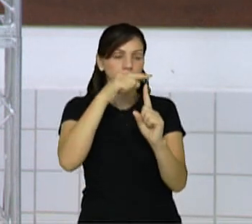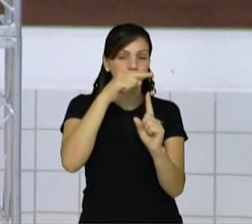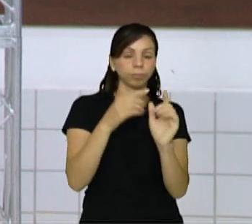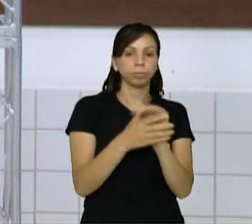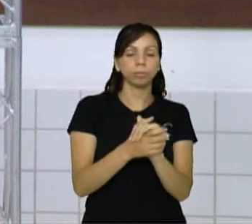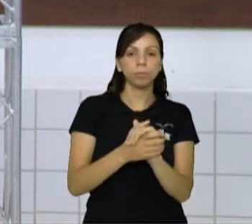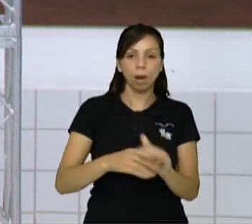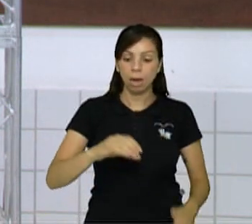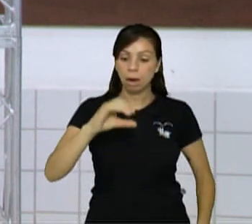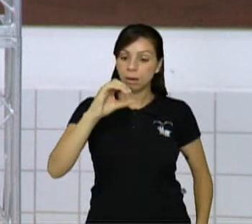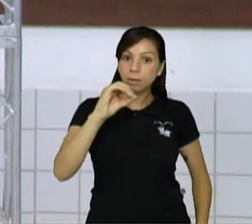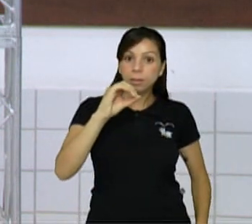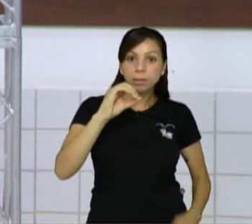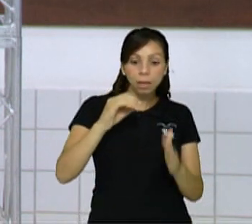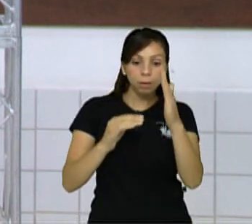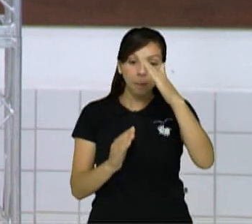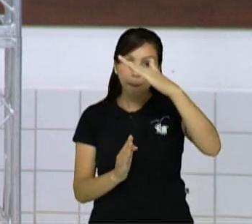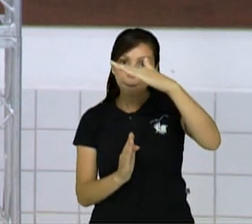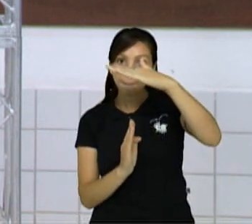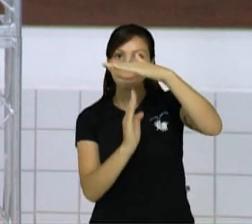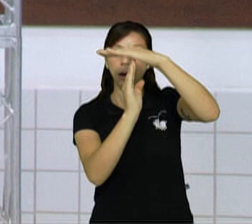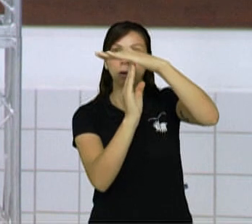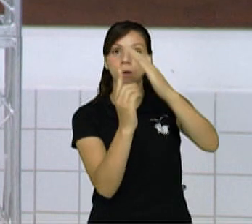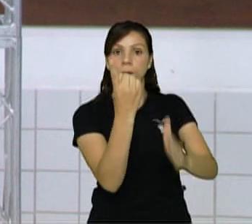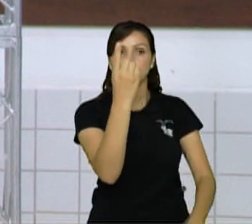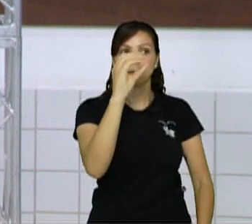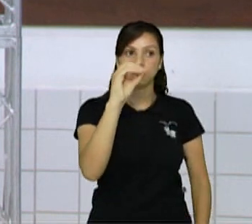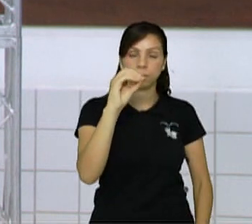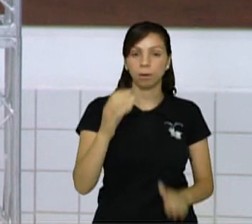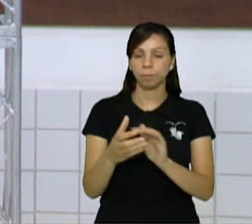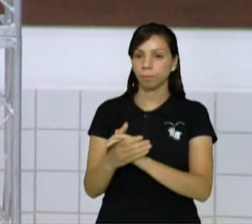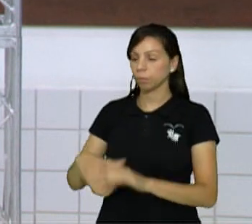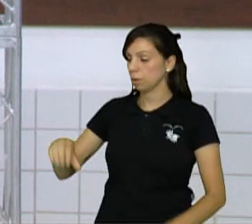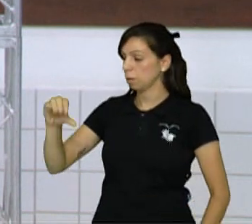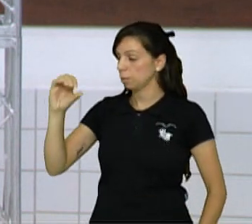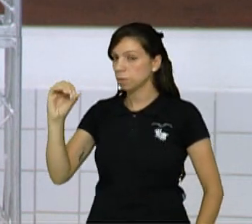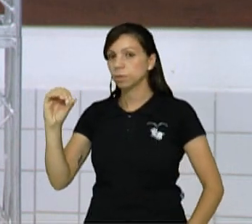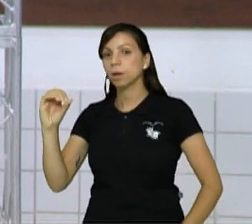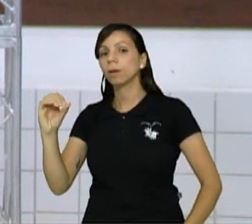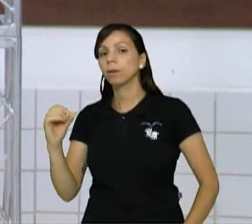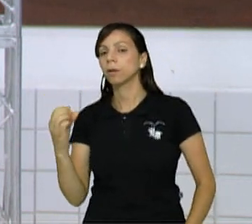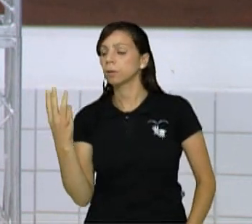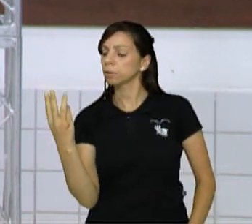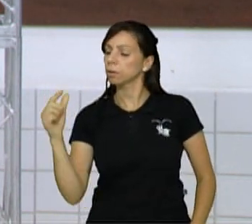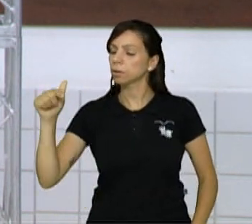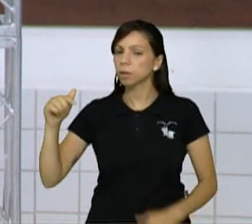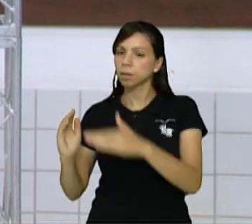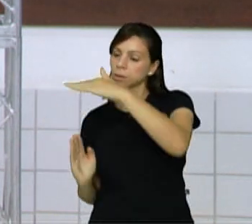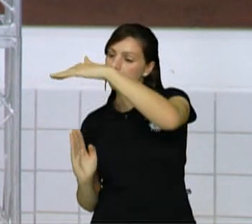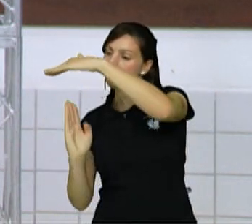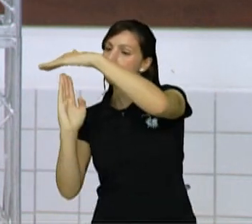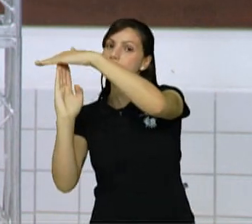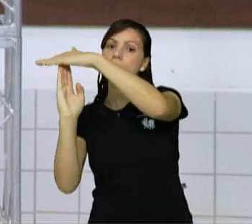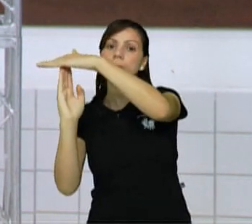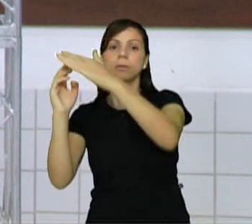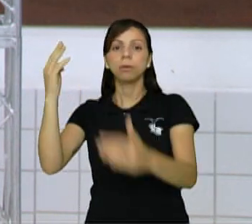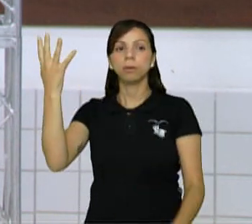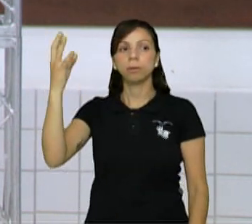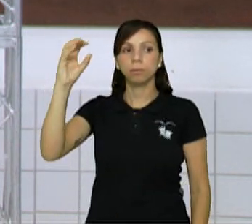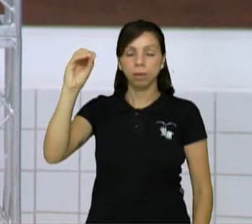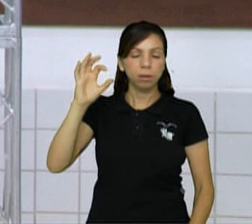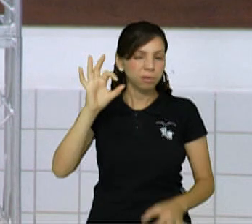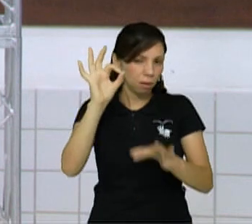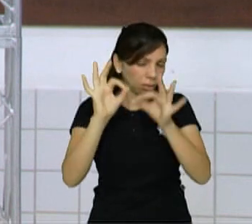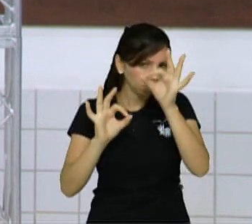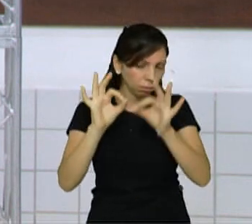10, enquanto isso a escala Celsius vai de 37 a 40. Pessoal, eu já deixei organizado aqui o meio baixo,